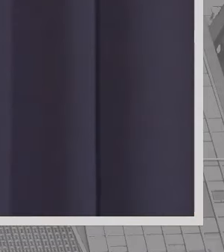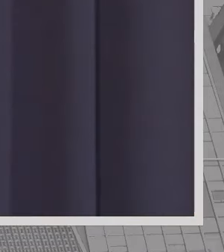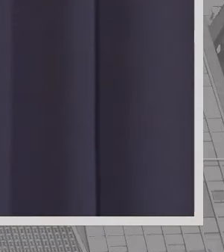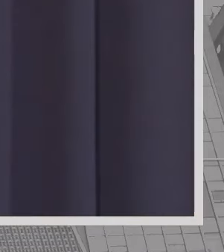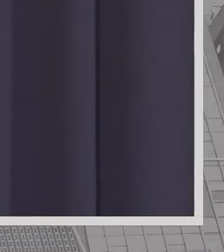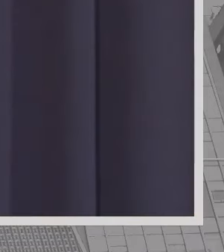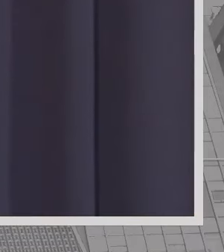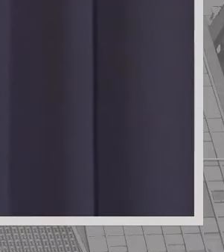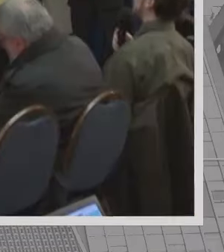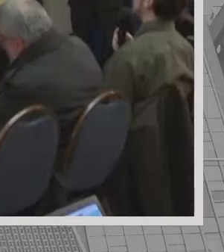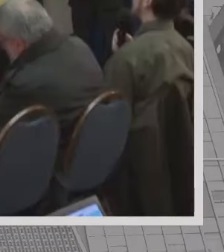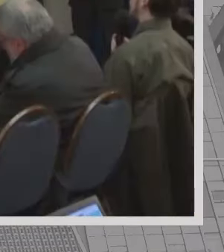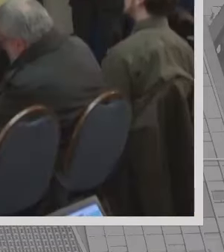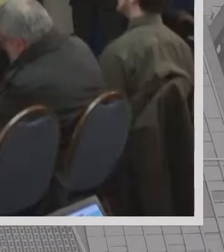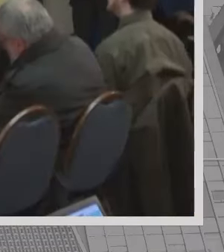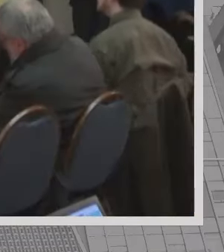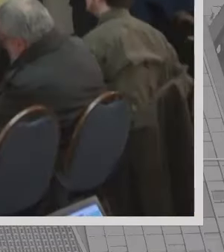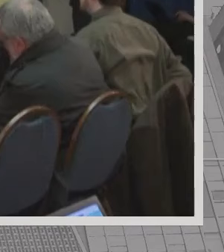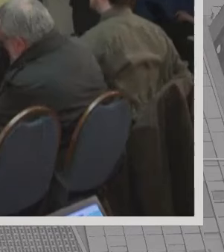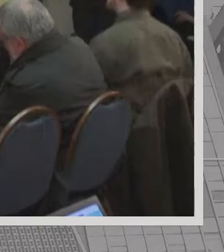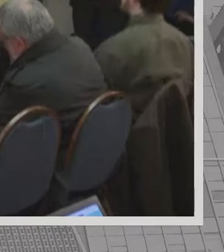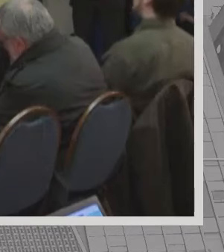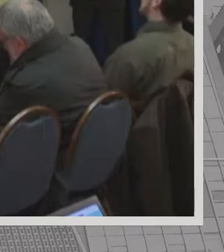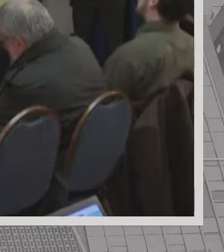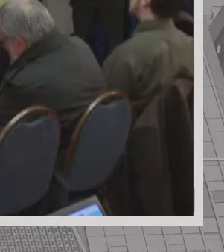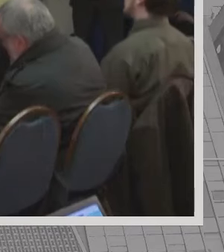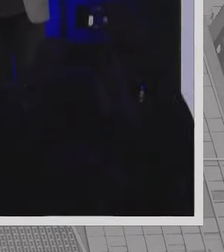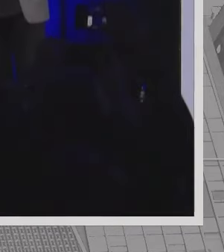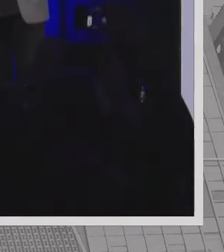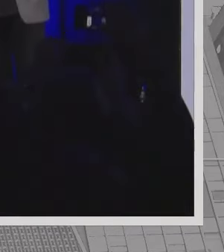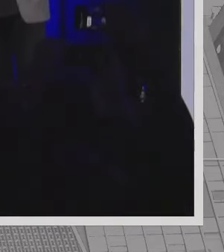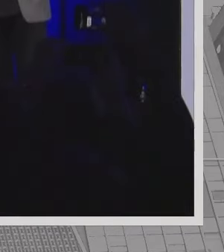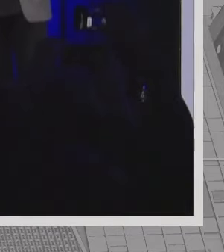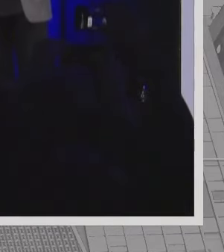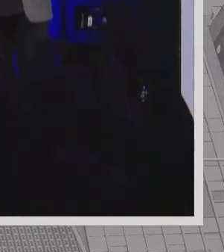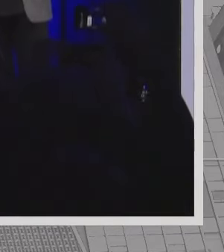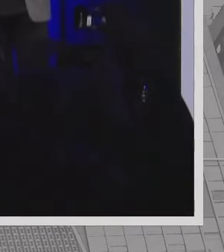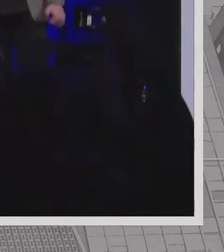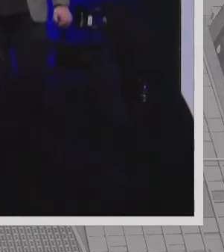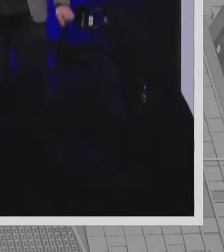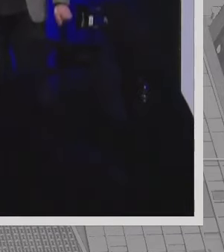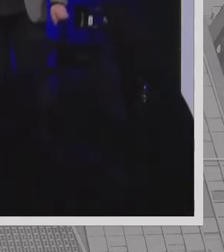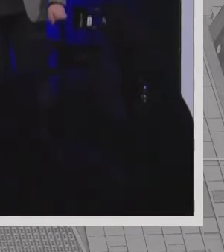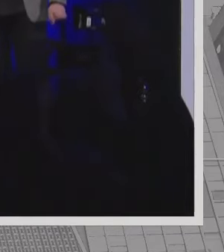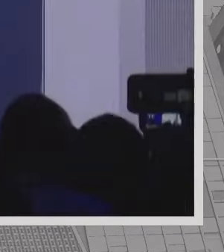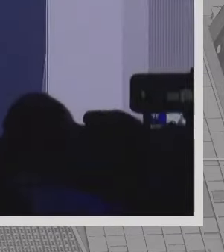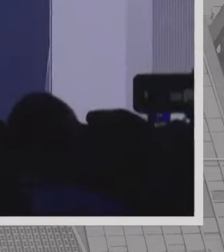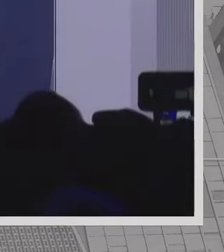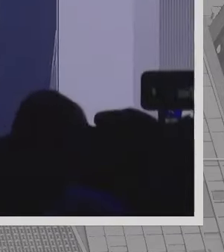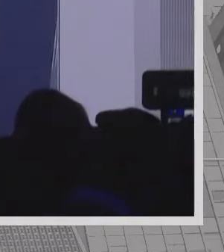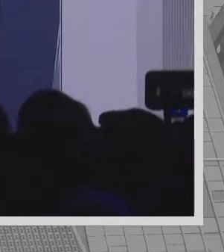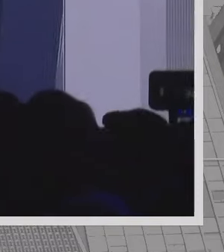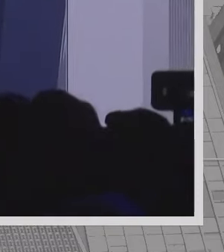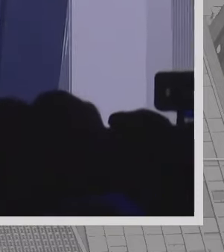Precisa haver uma clareza das instituições de justiça que não passa apenas por um único ministro,